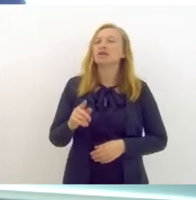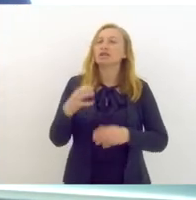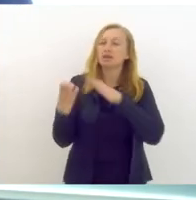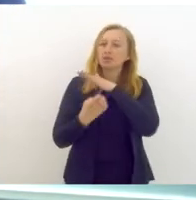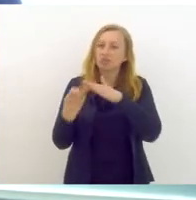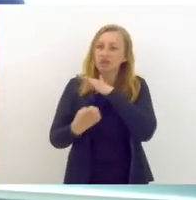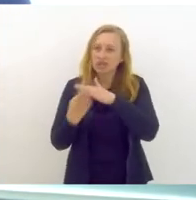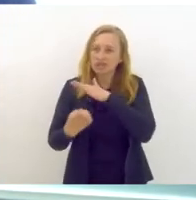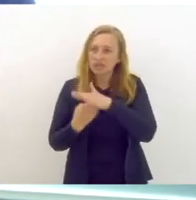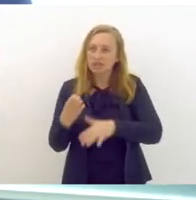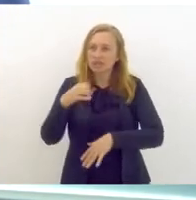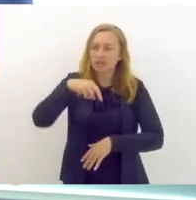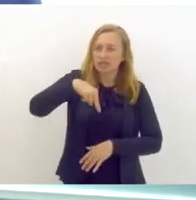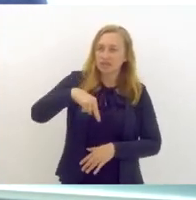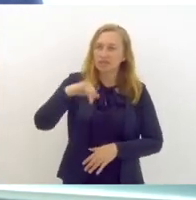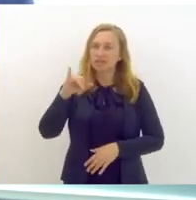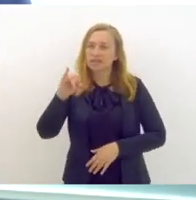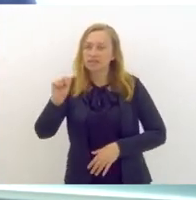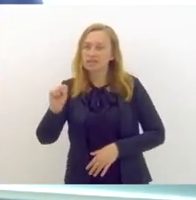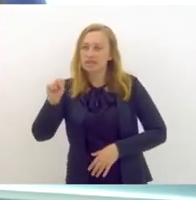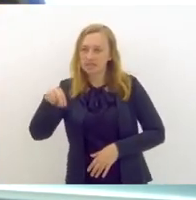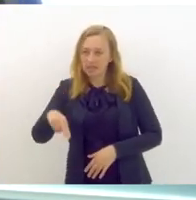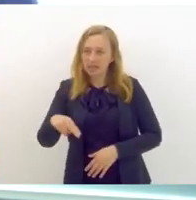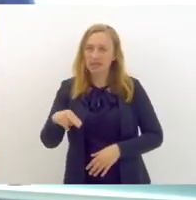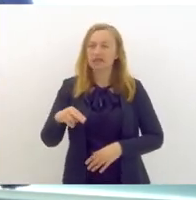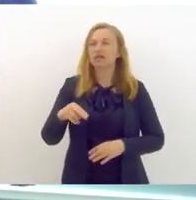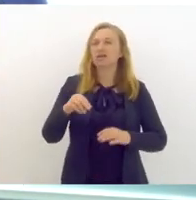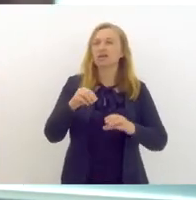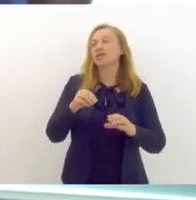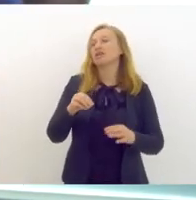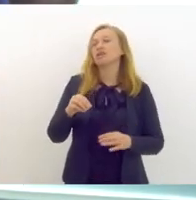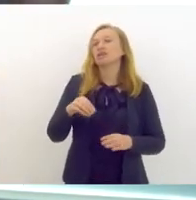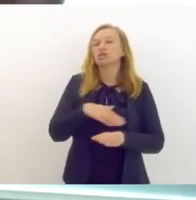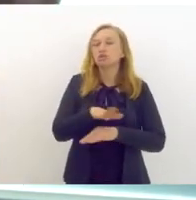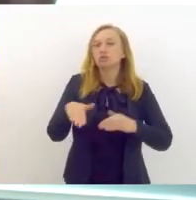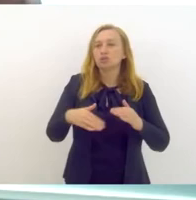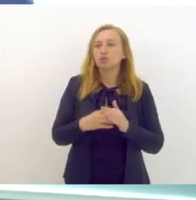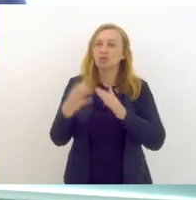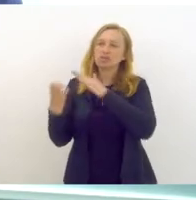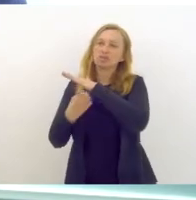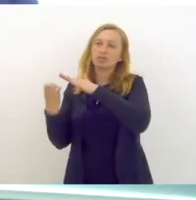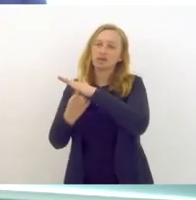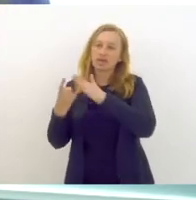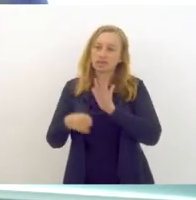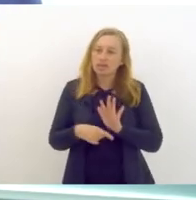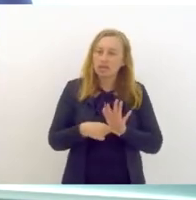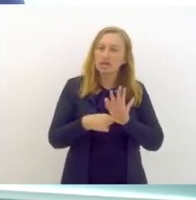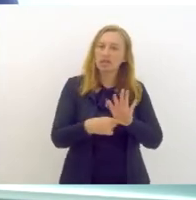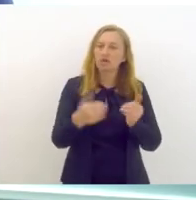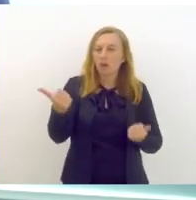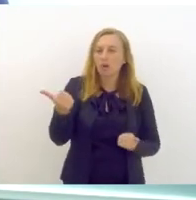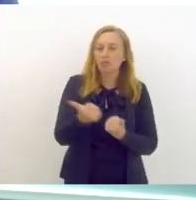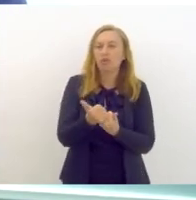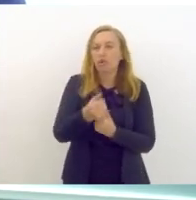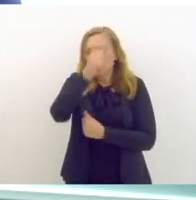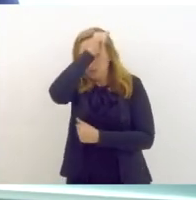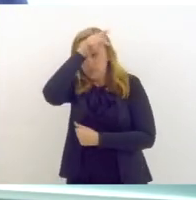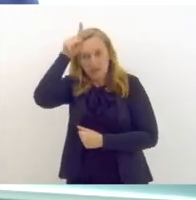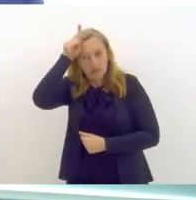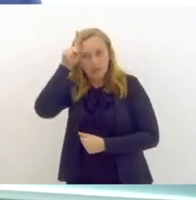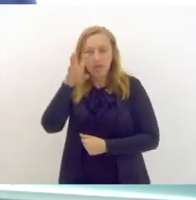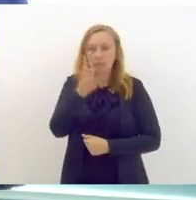empresas, Nissan, Volkswagen, Jaguar Land Rover, são todas conselheiras nossas. Prefeituras da região, Barra do